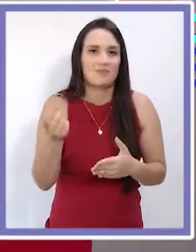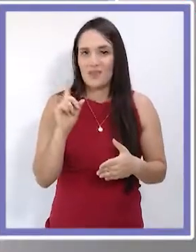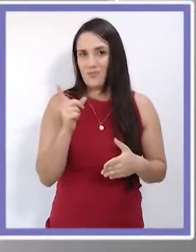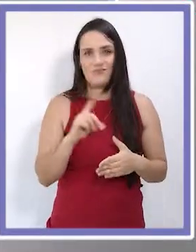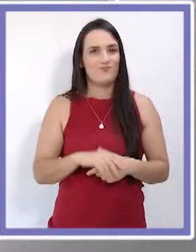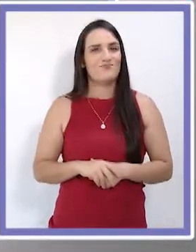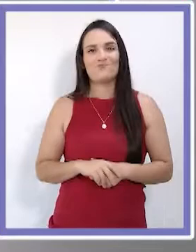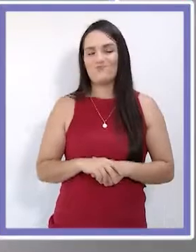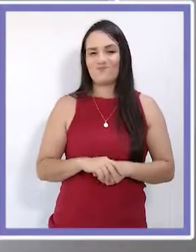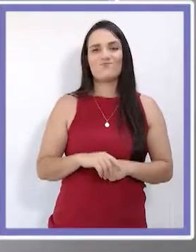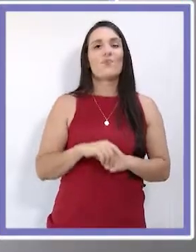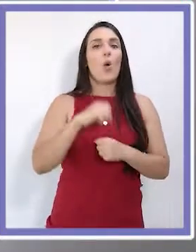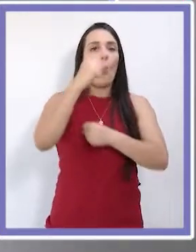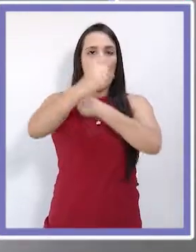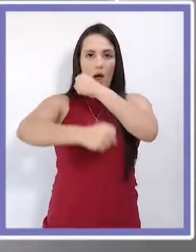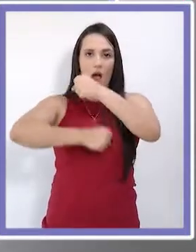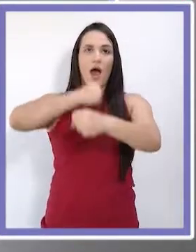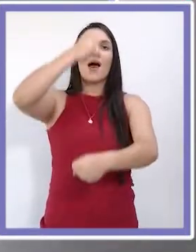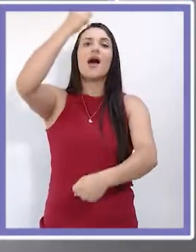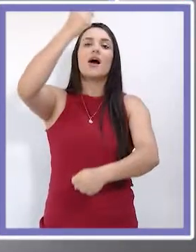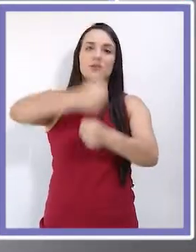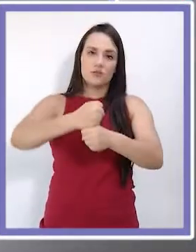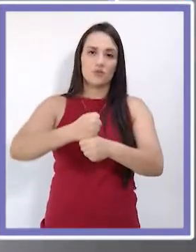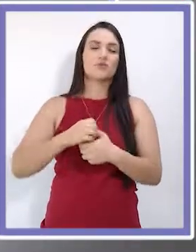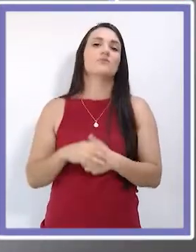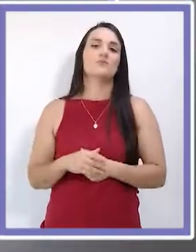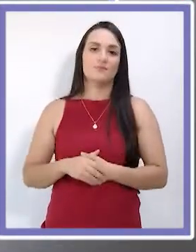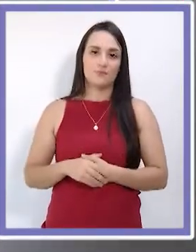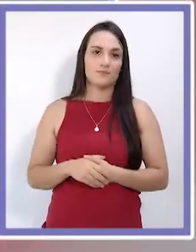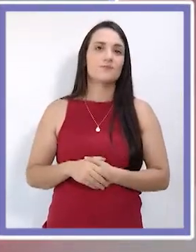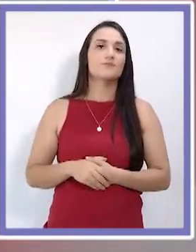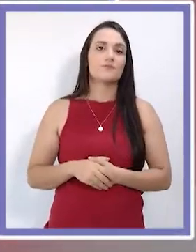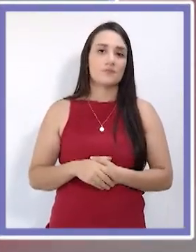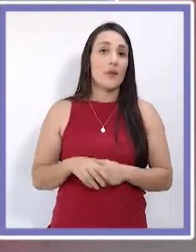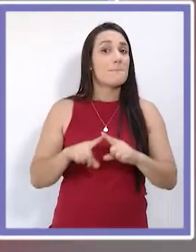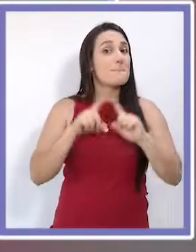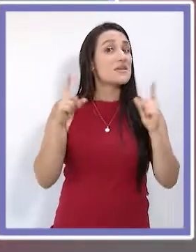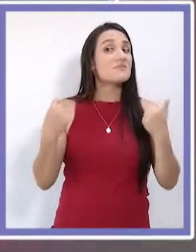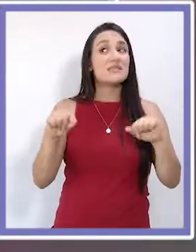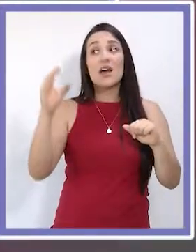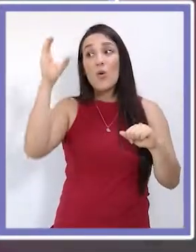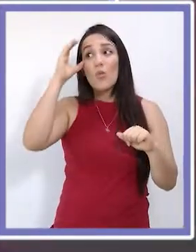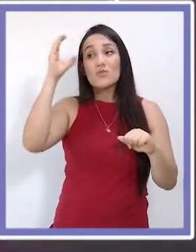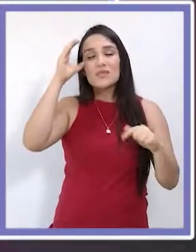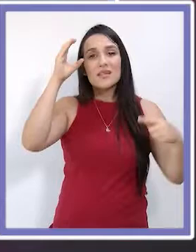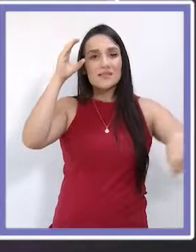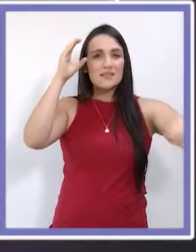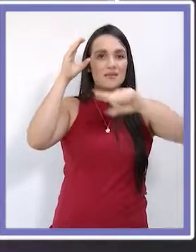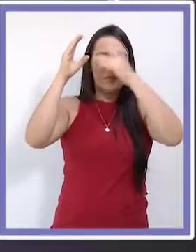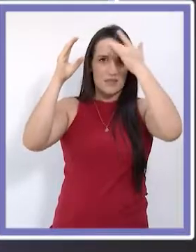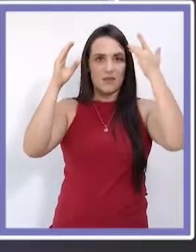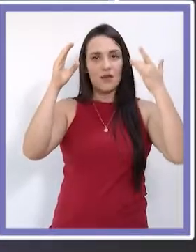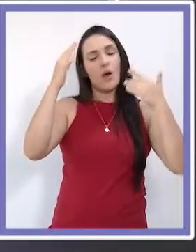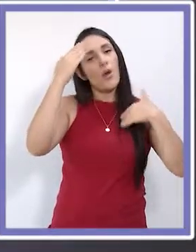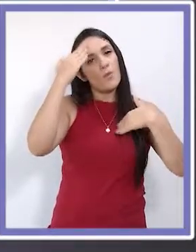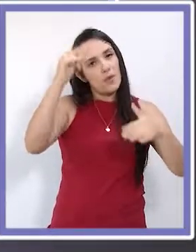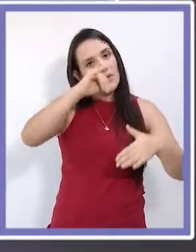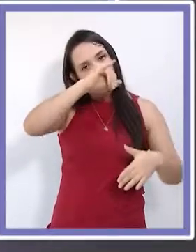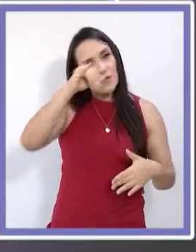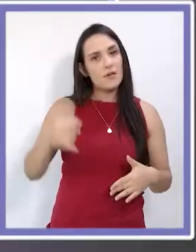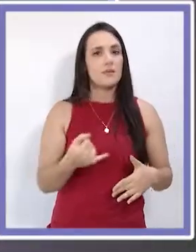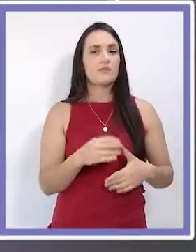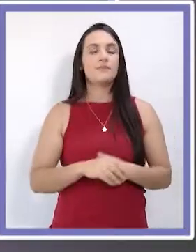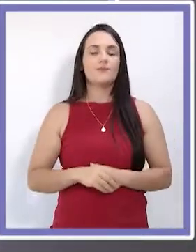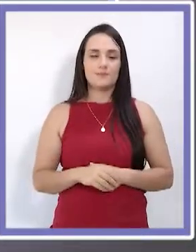fazer transplante, nós temos que fazer transplante o ano todo, mas para que tenha transplante, a gente tem que ter o doador, né? Então, muito obrigado